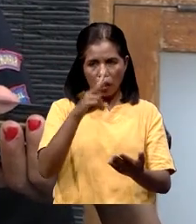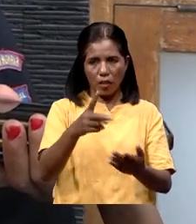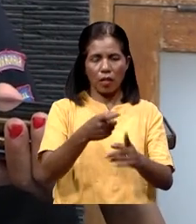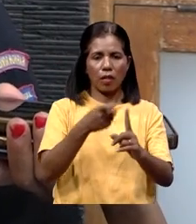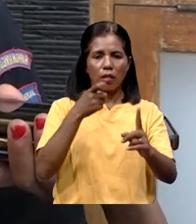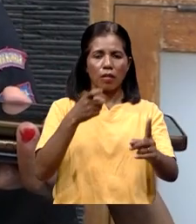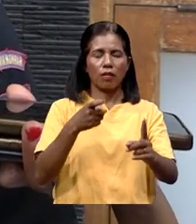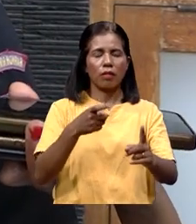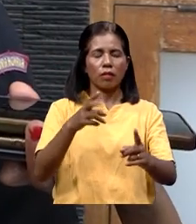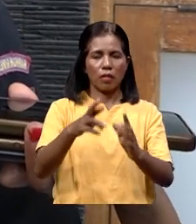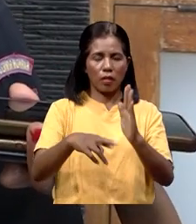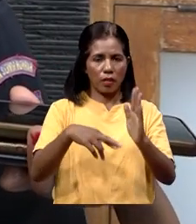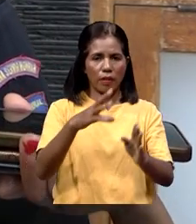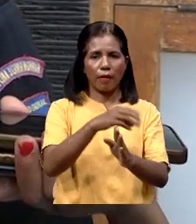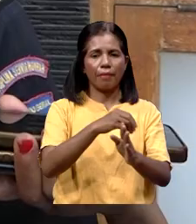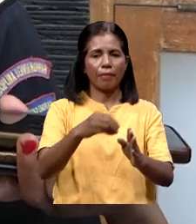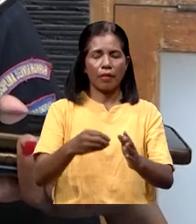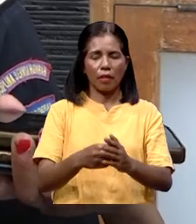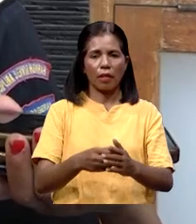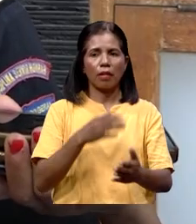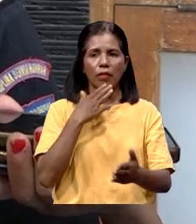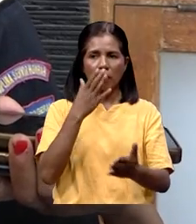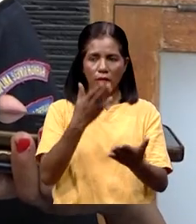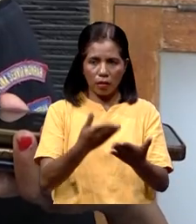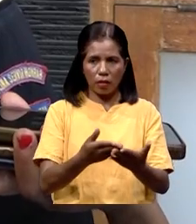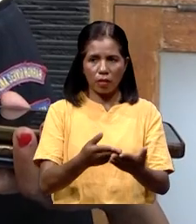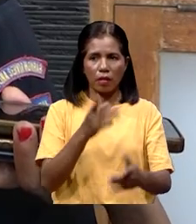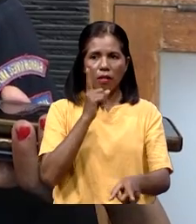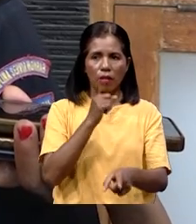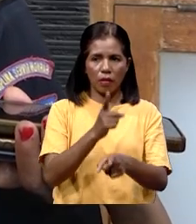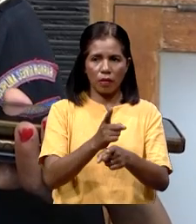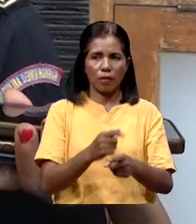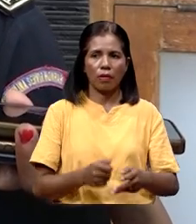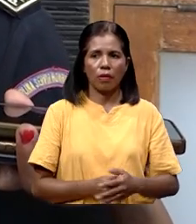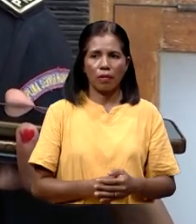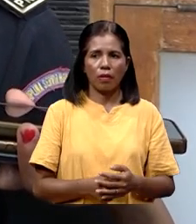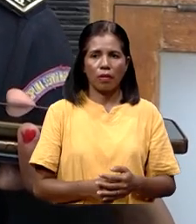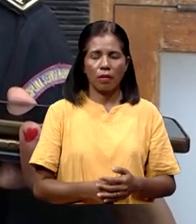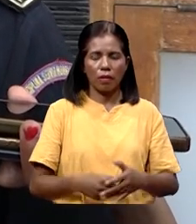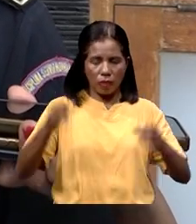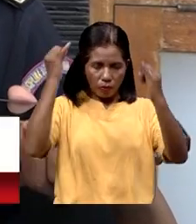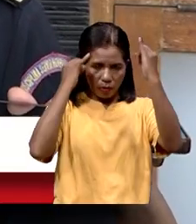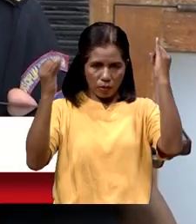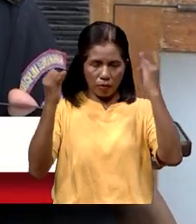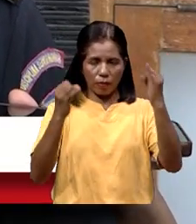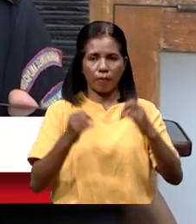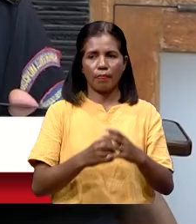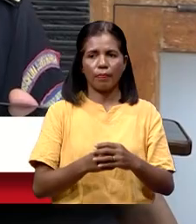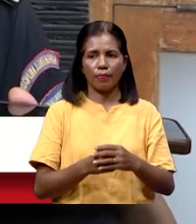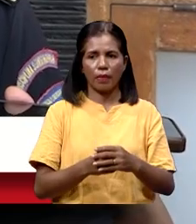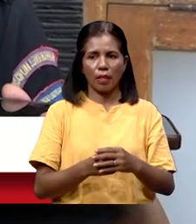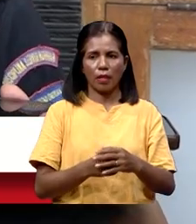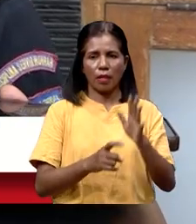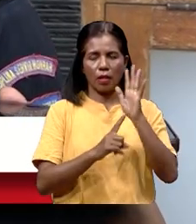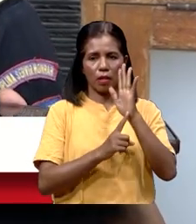hose redação nebe ma diak los no ne informação nebe ma